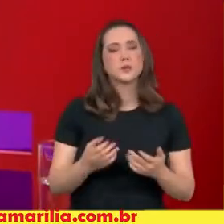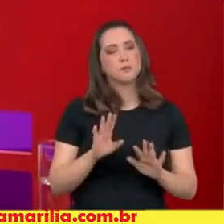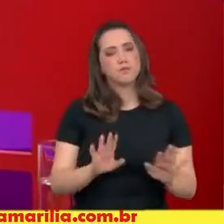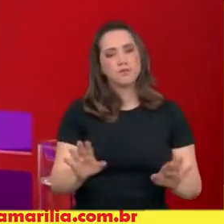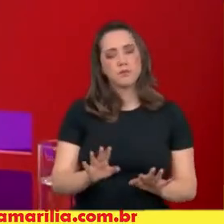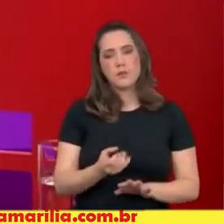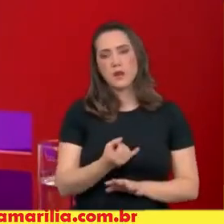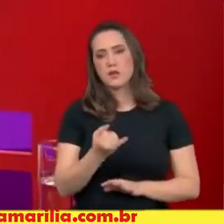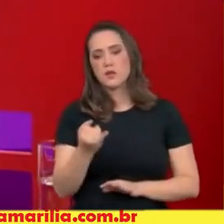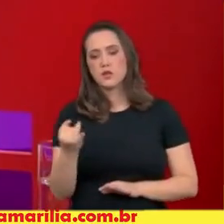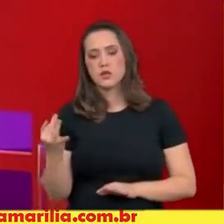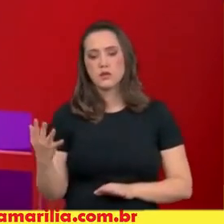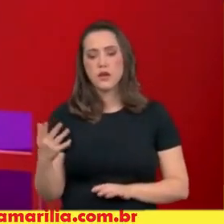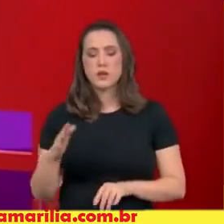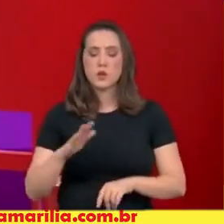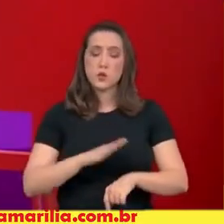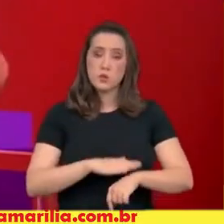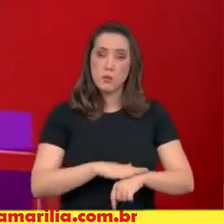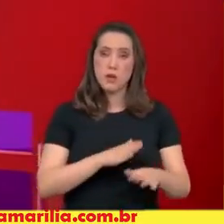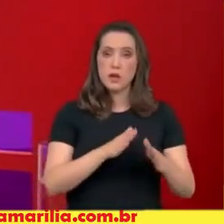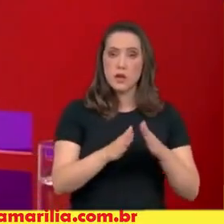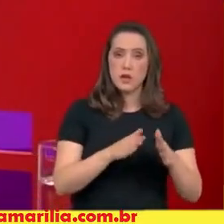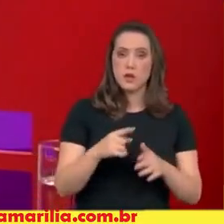casos, a nossa classe jornalística,